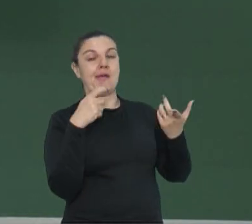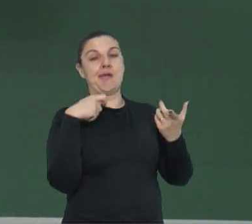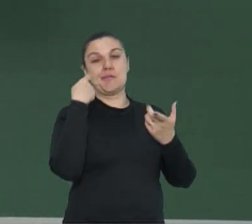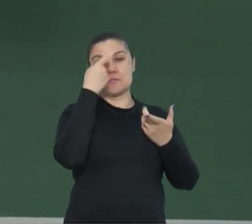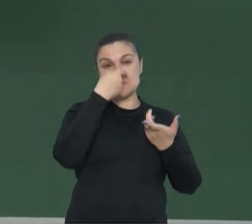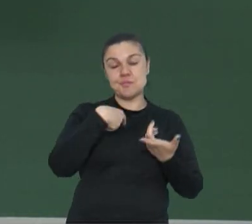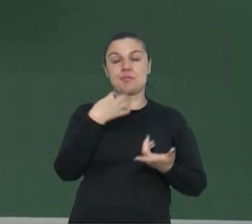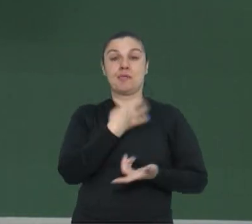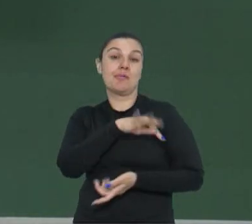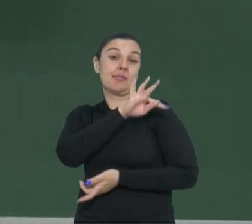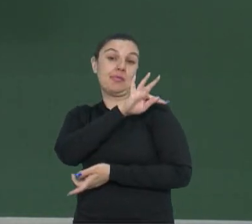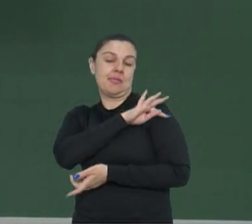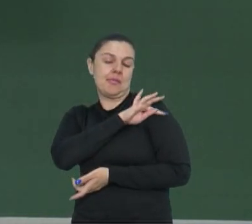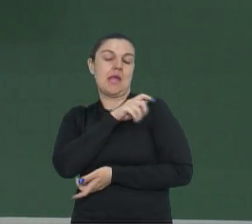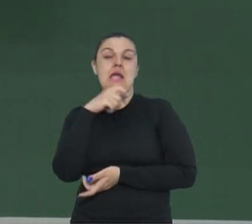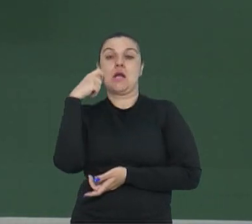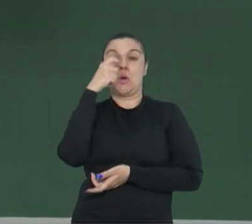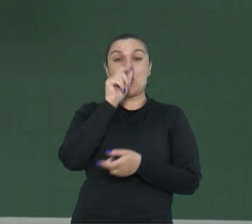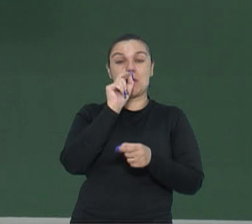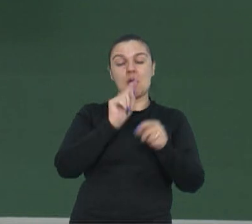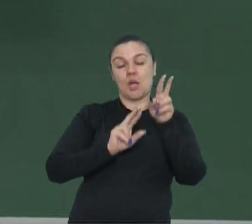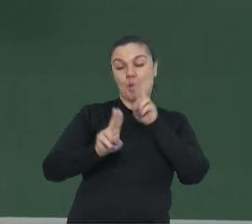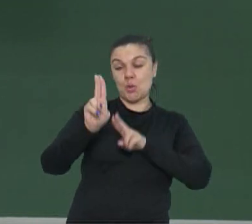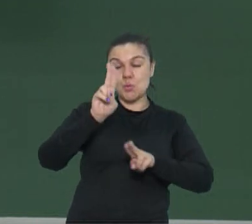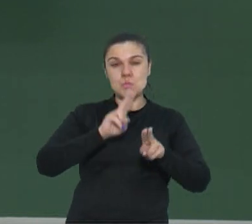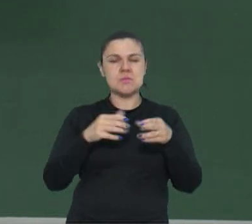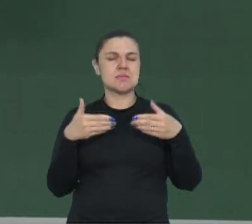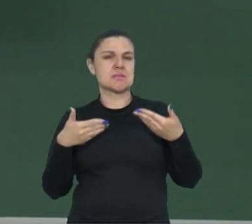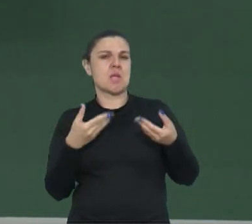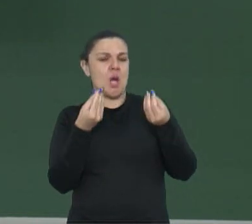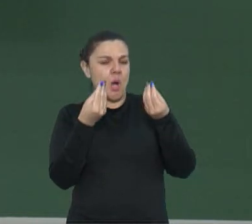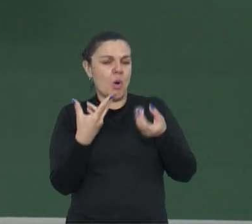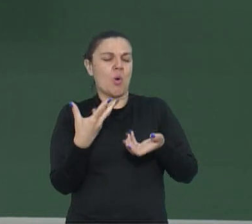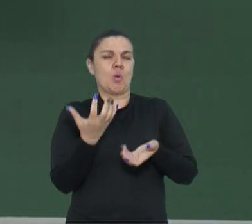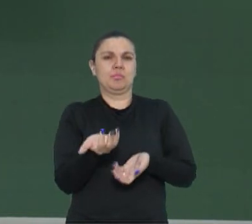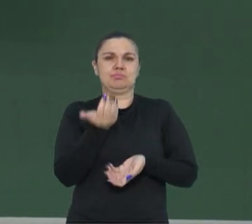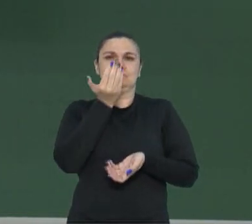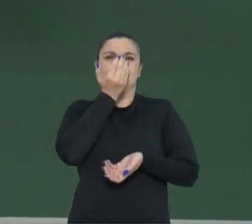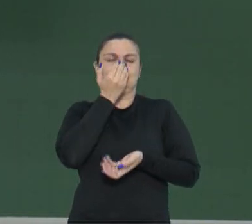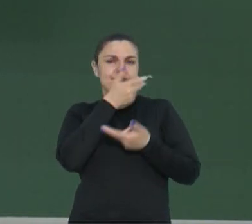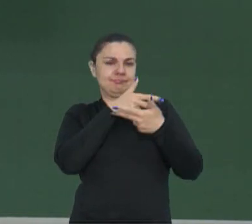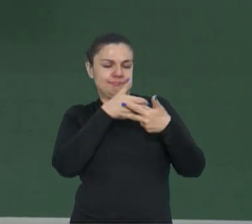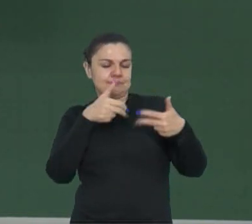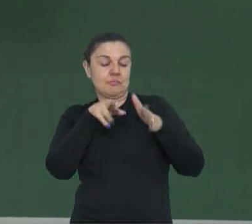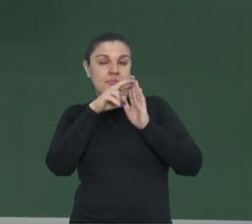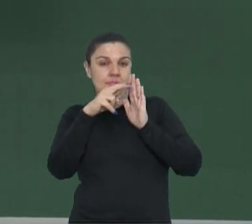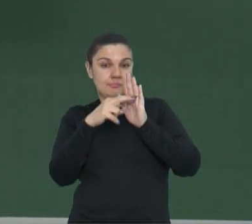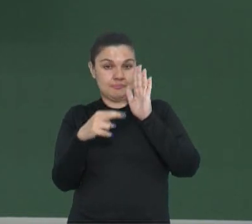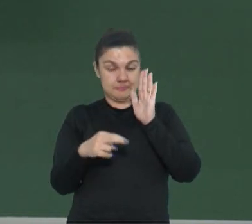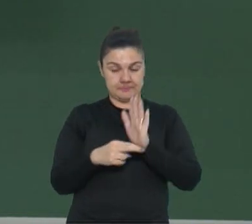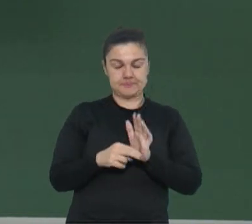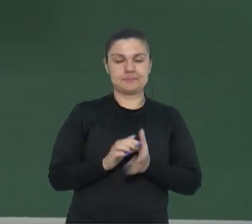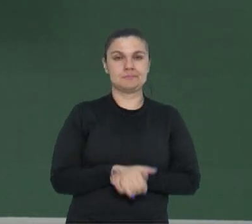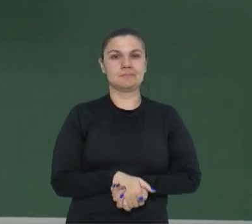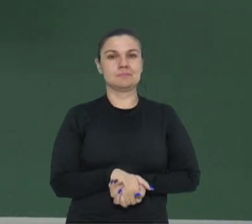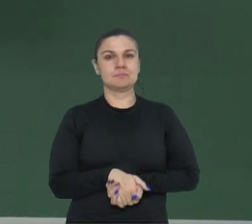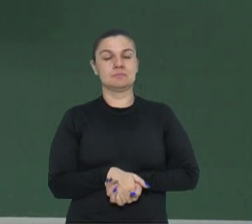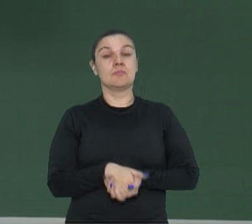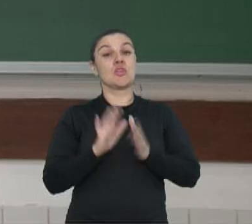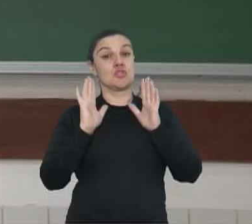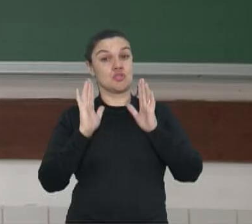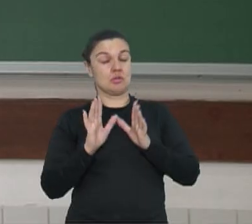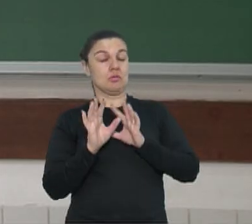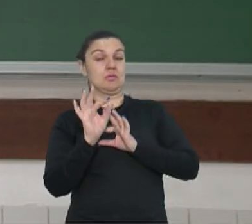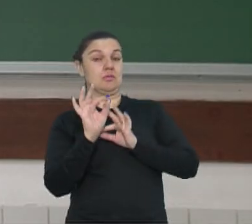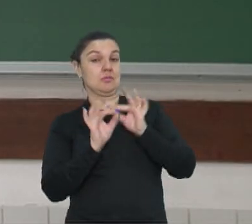técnico em odontologia, quem que pode usar, como que ele pode aplicar. Existe toda uma regra sendo